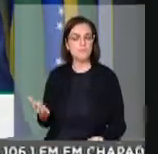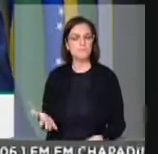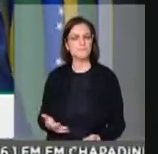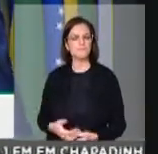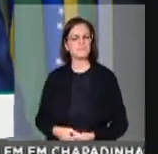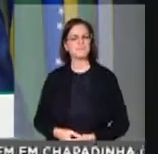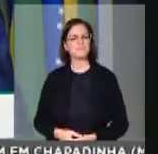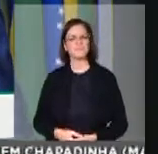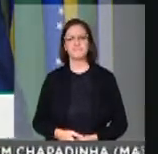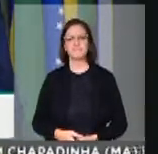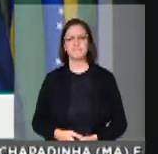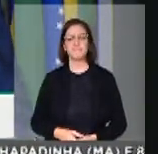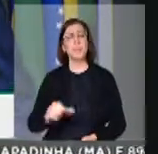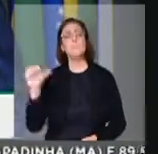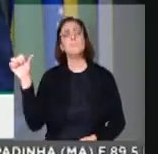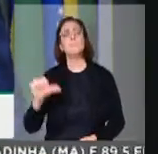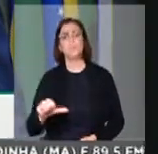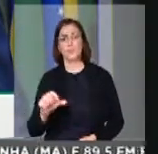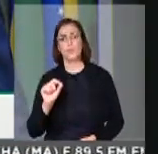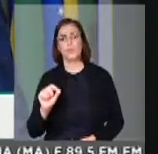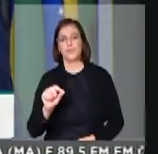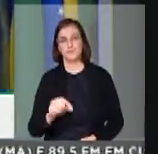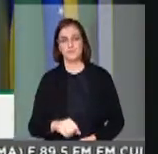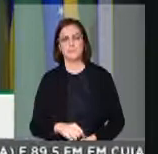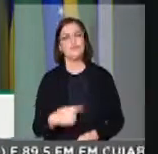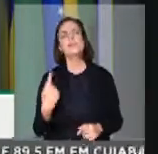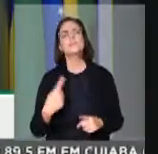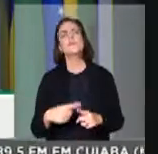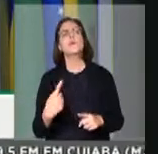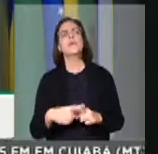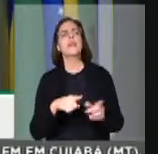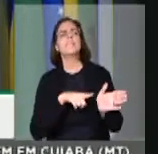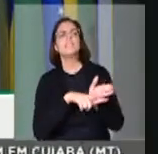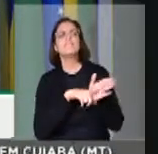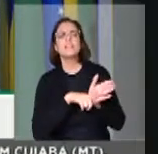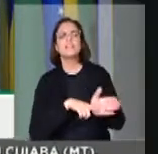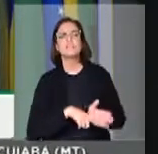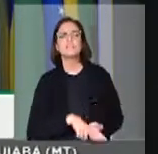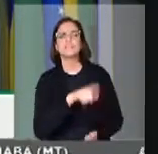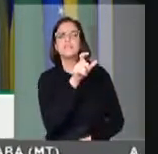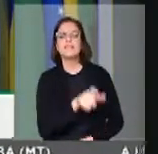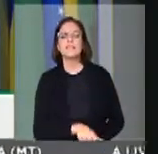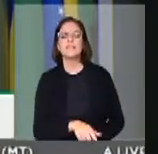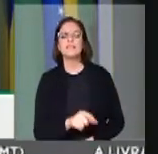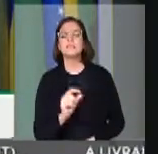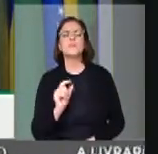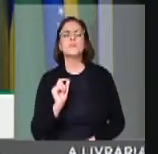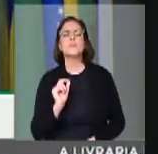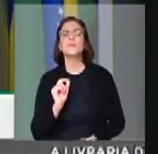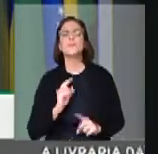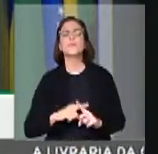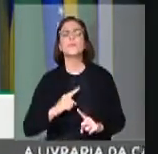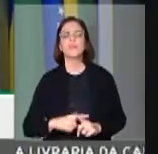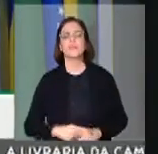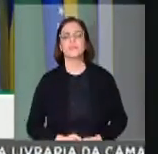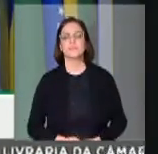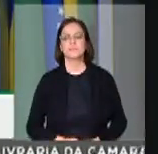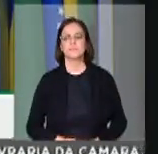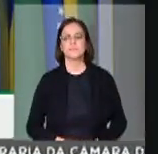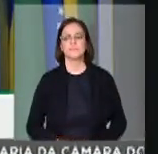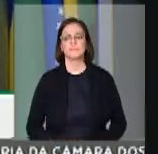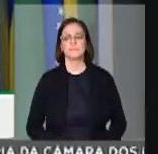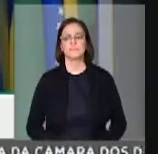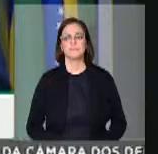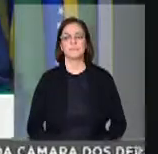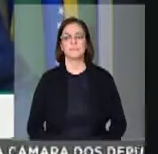pelo qual a delegada está sendo investigada da gata está sendo investigada pelos internos